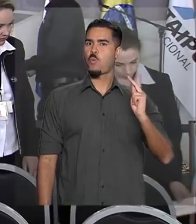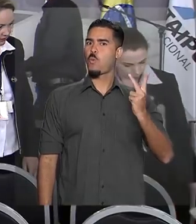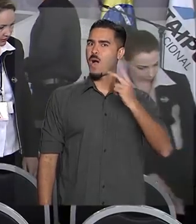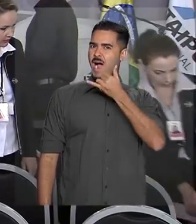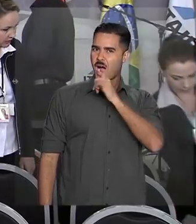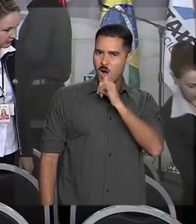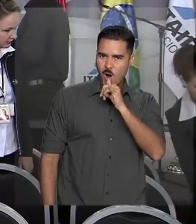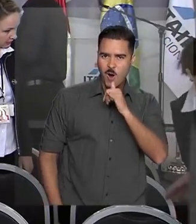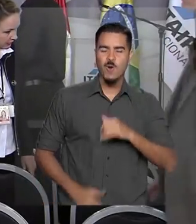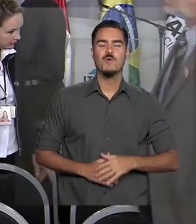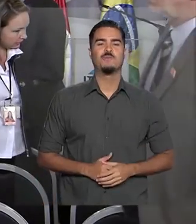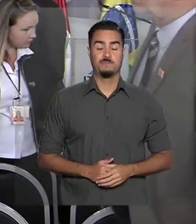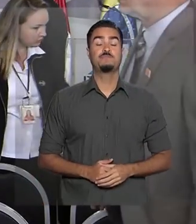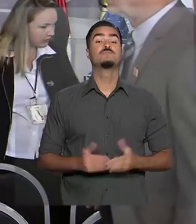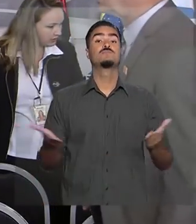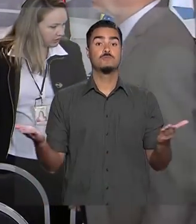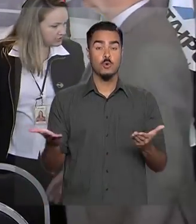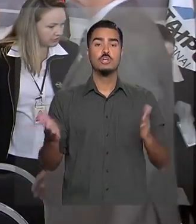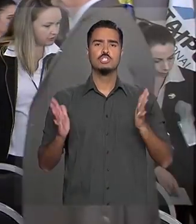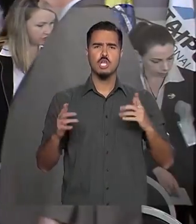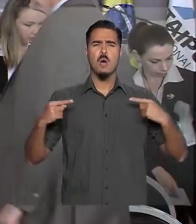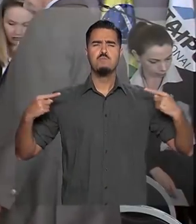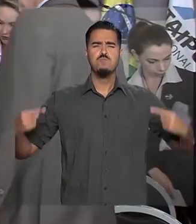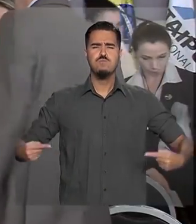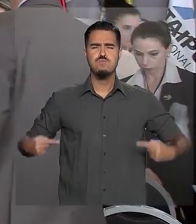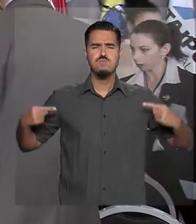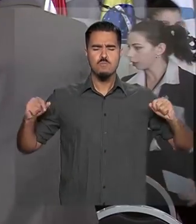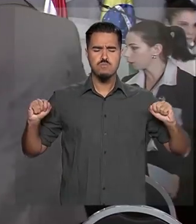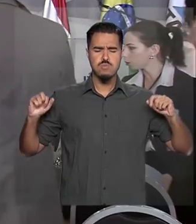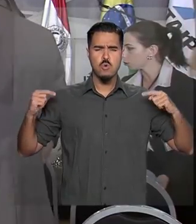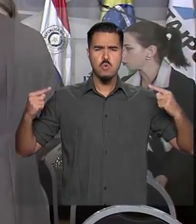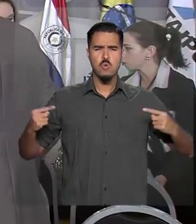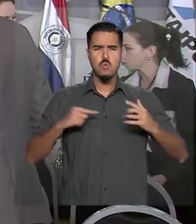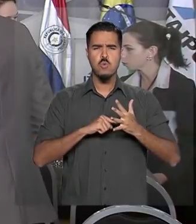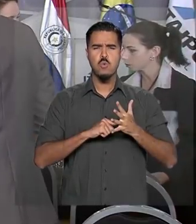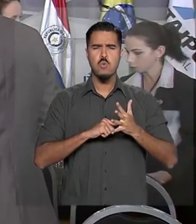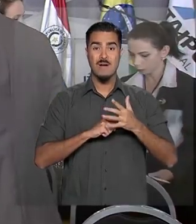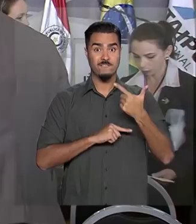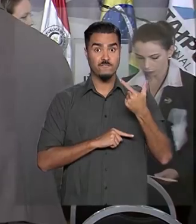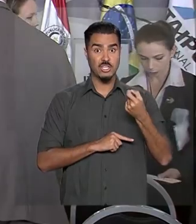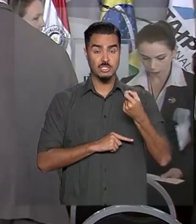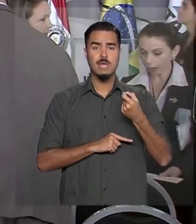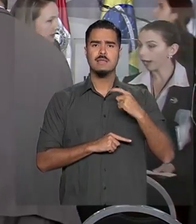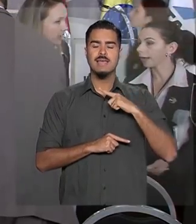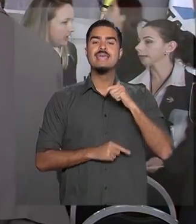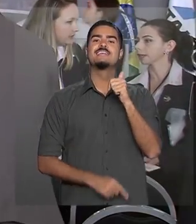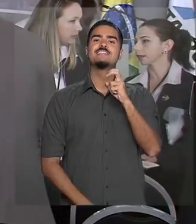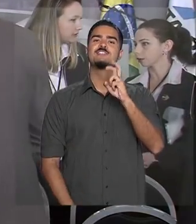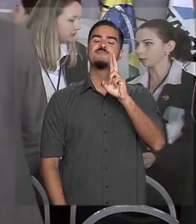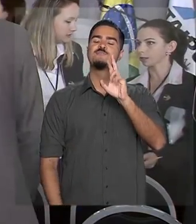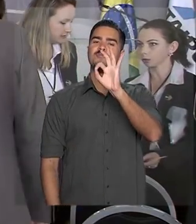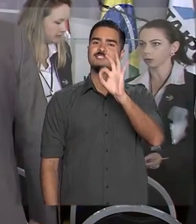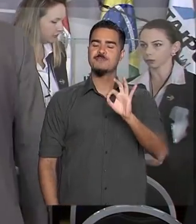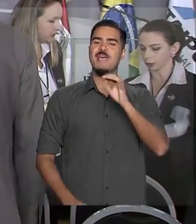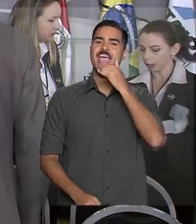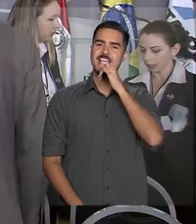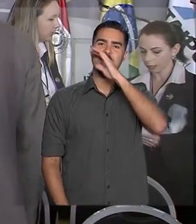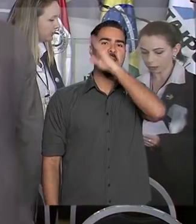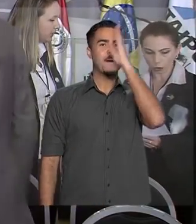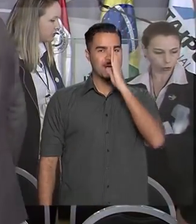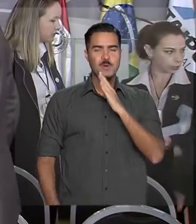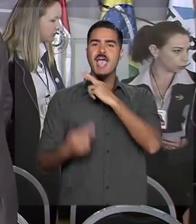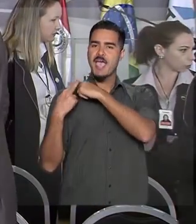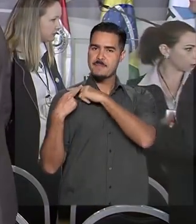energia. Hoje ela tem 20 geradoras e é responsável por 15% de toda a energia consumida no Brasil